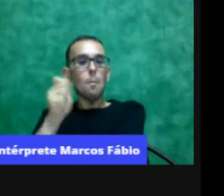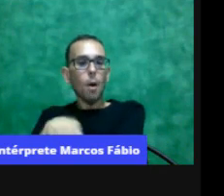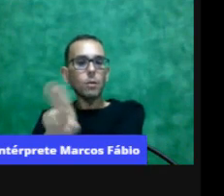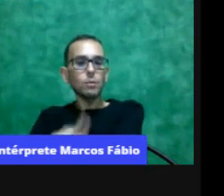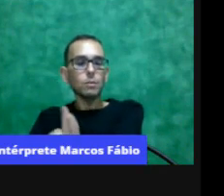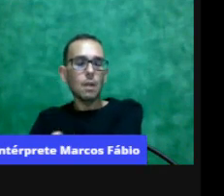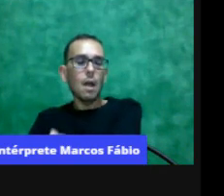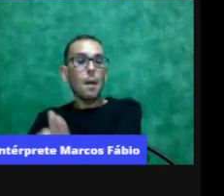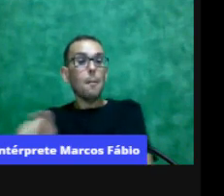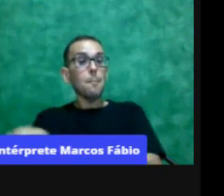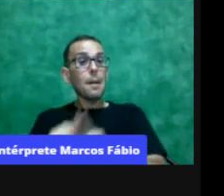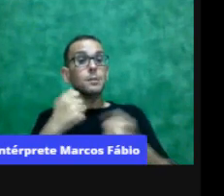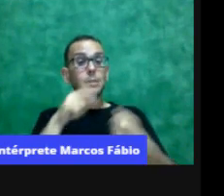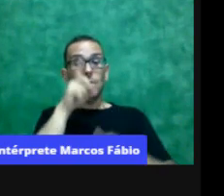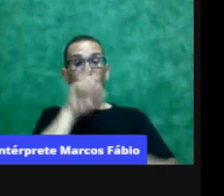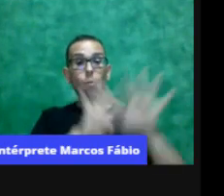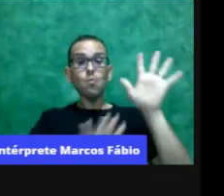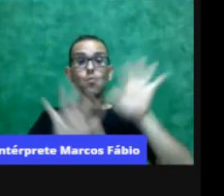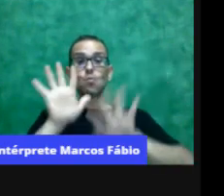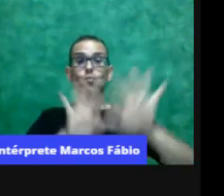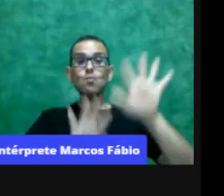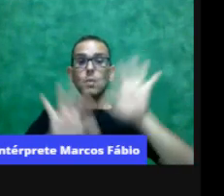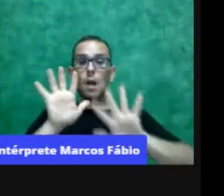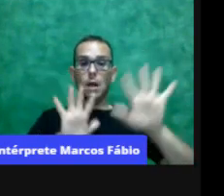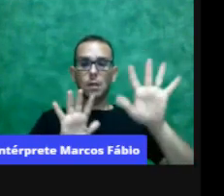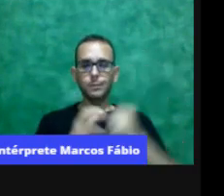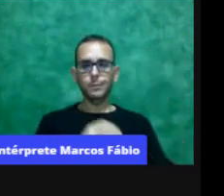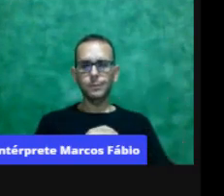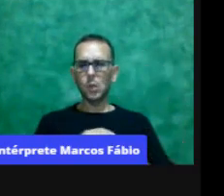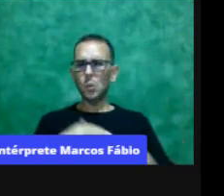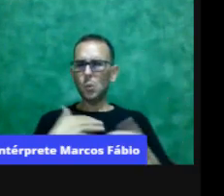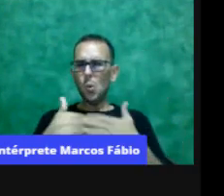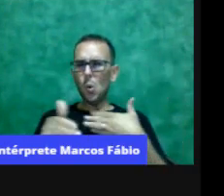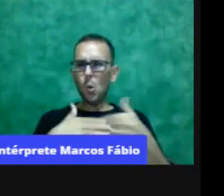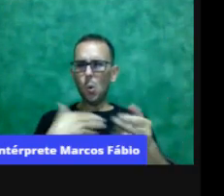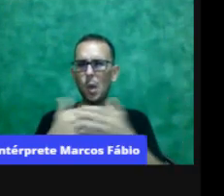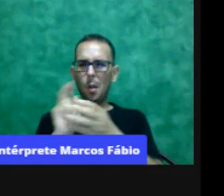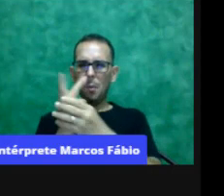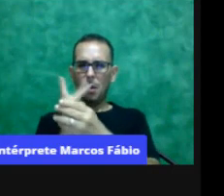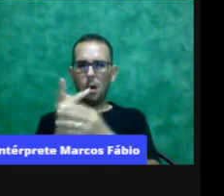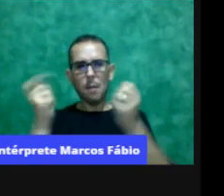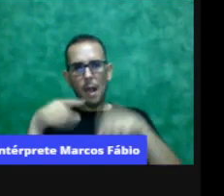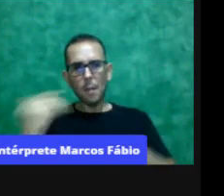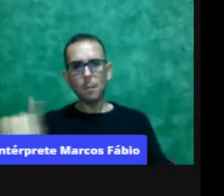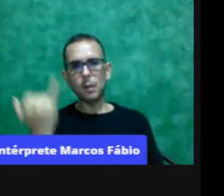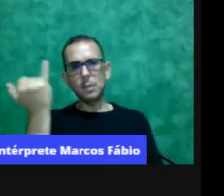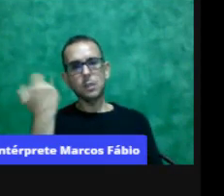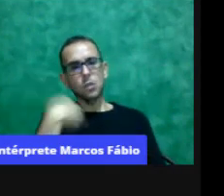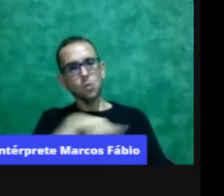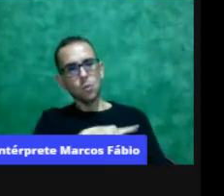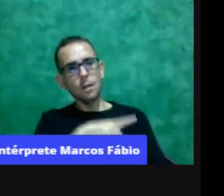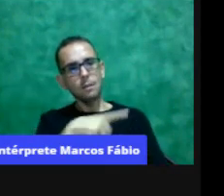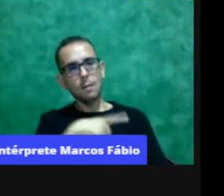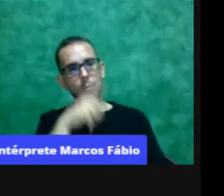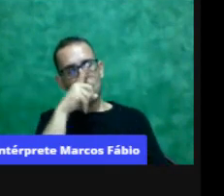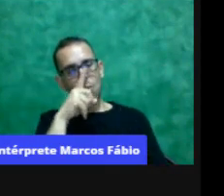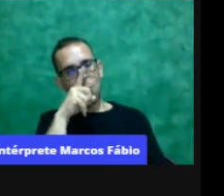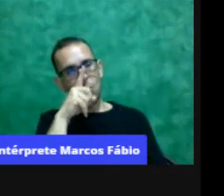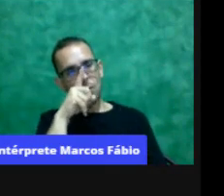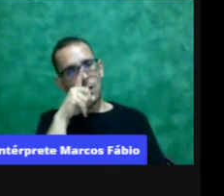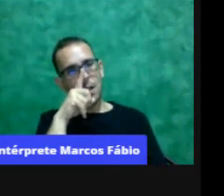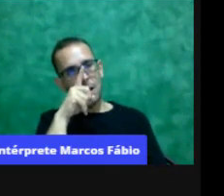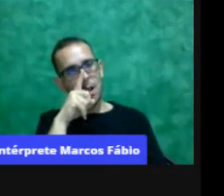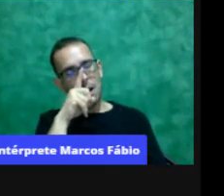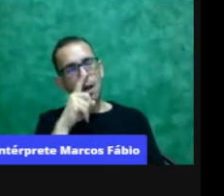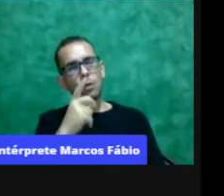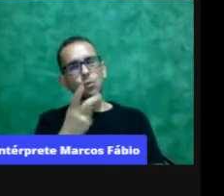que eu preciso tomar cuidado. Né? E, aliás, com qualquer programa, é importante que a gente tome esse cuidado, né? Que a gente